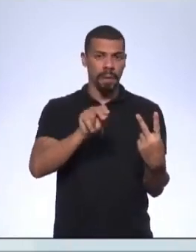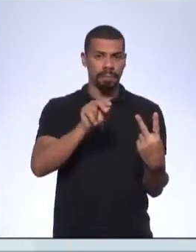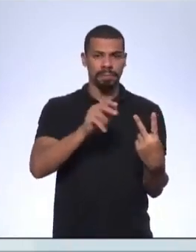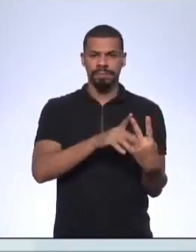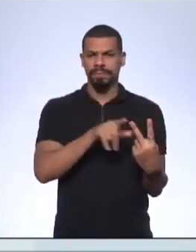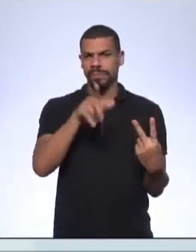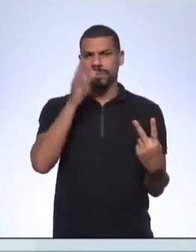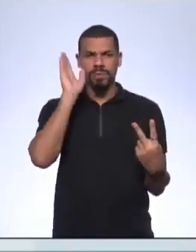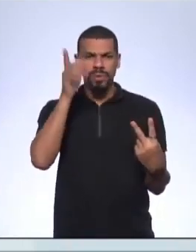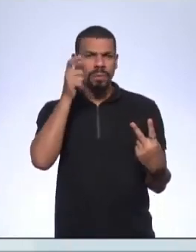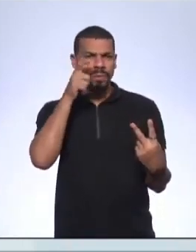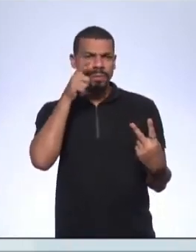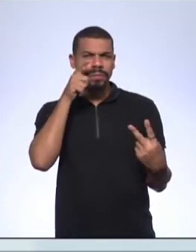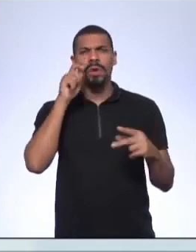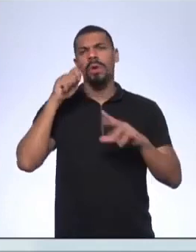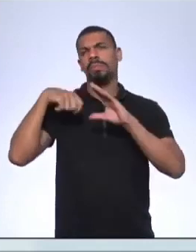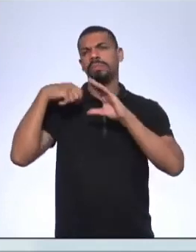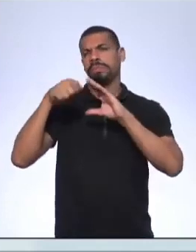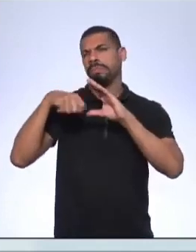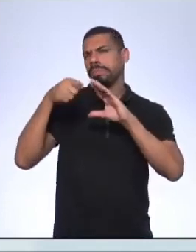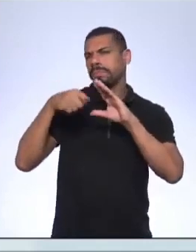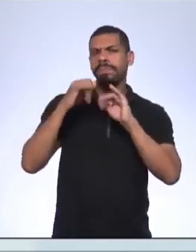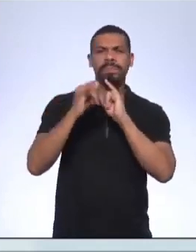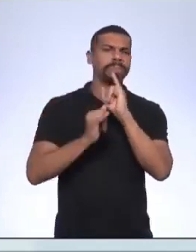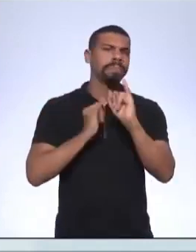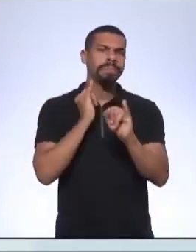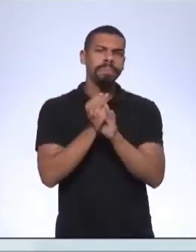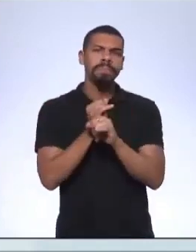vídeos, programas, filmes ou séries pela internet,